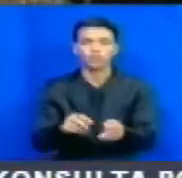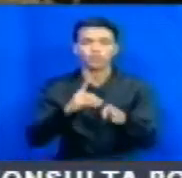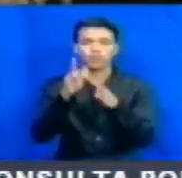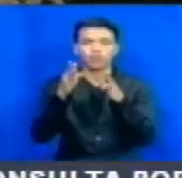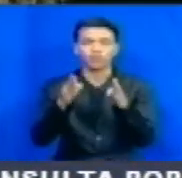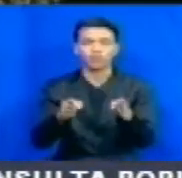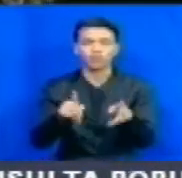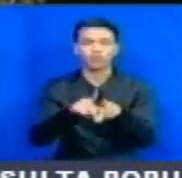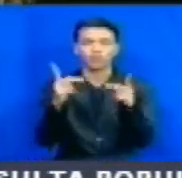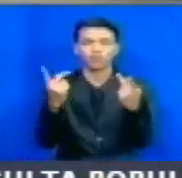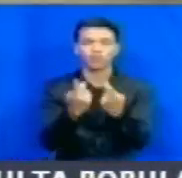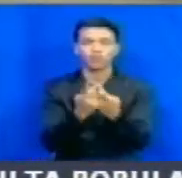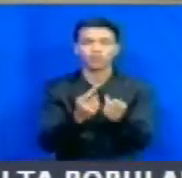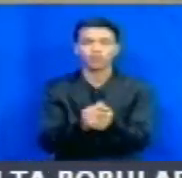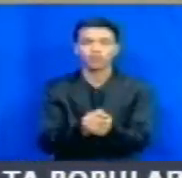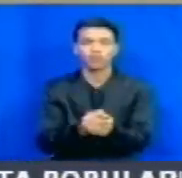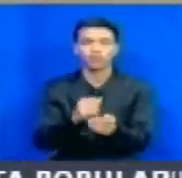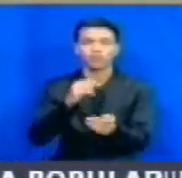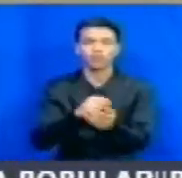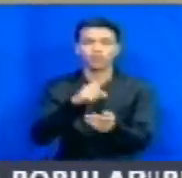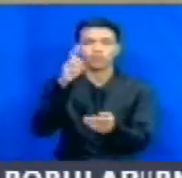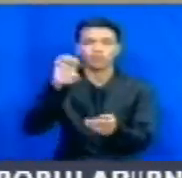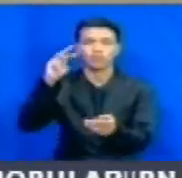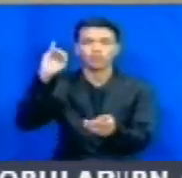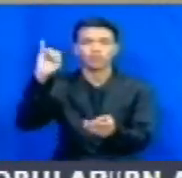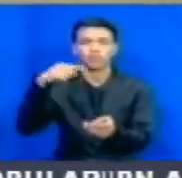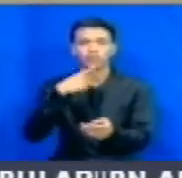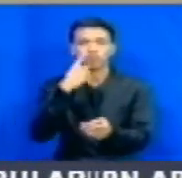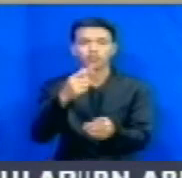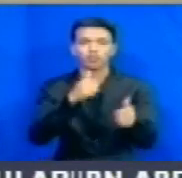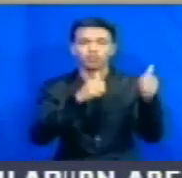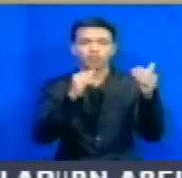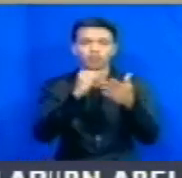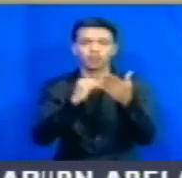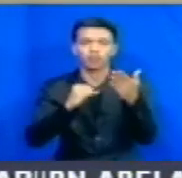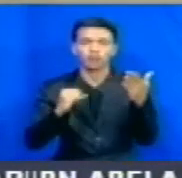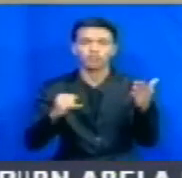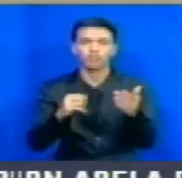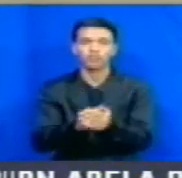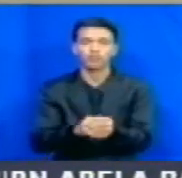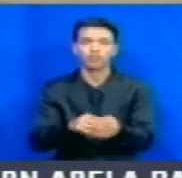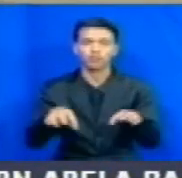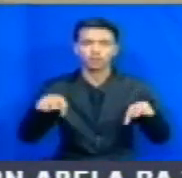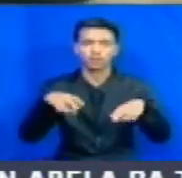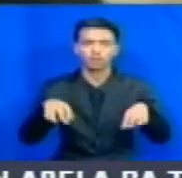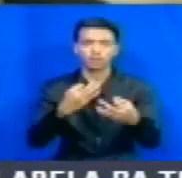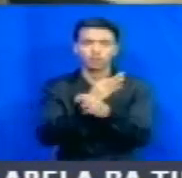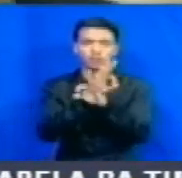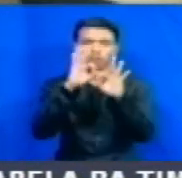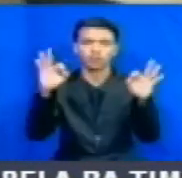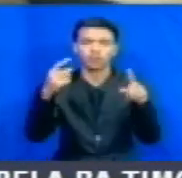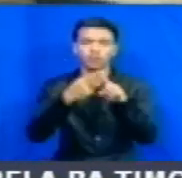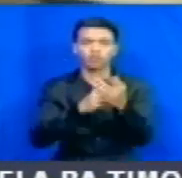companhia arquires unipessoal LDA, Zemi Bata relata. Tuir desenho bioqui, projeto nesere mata e